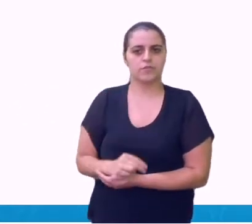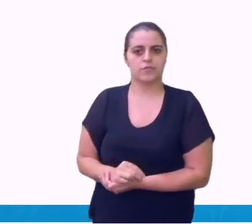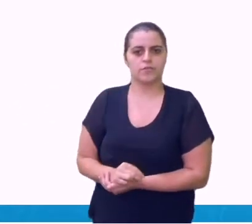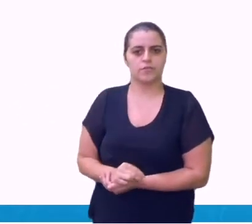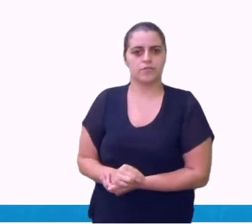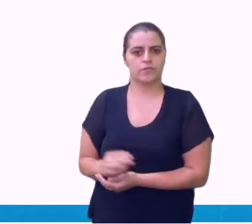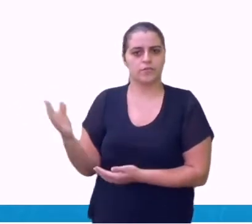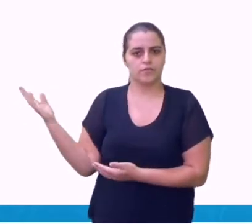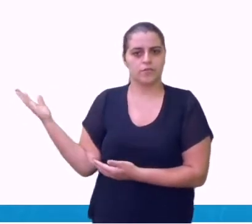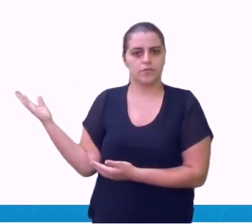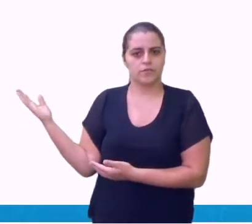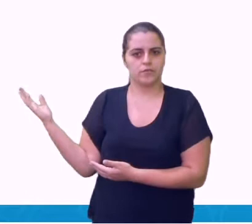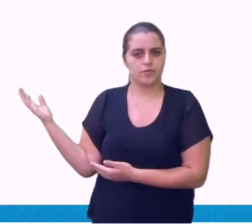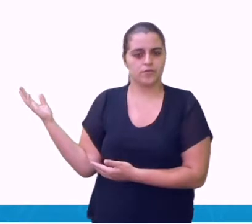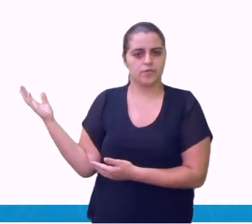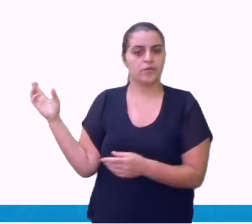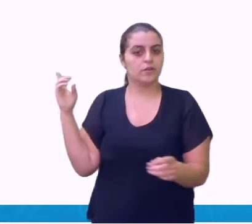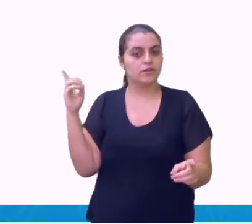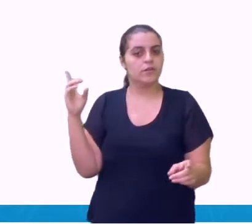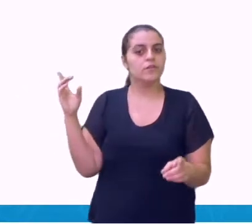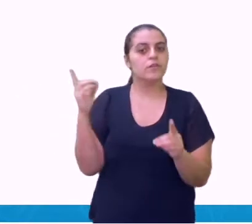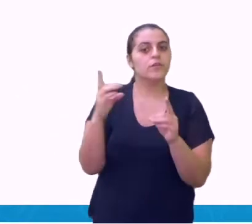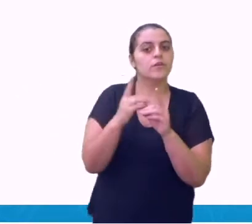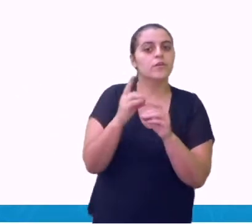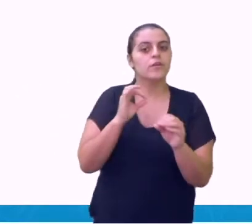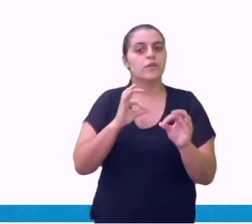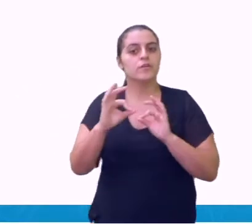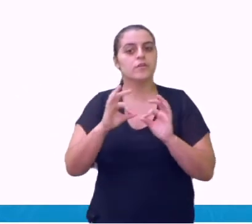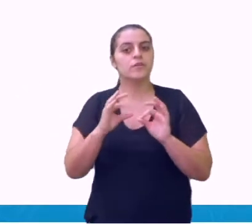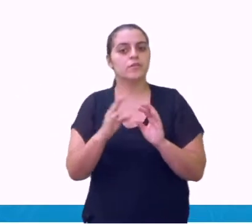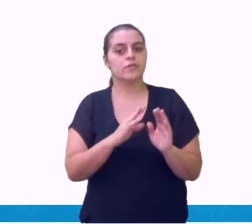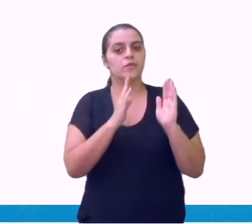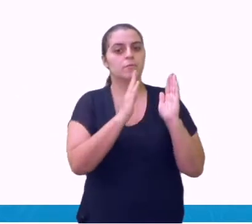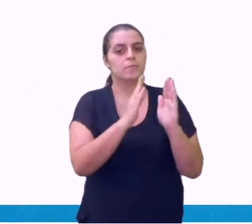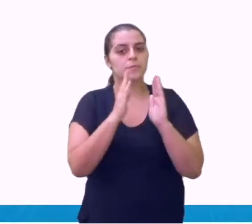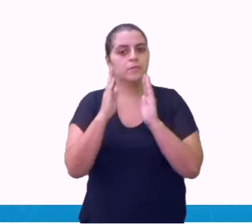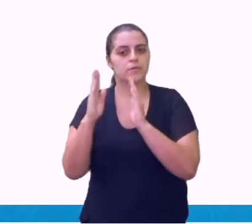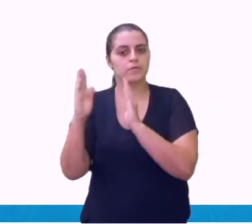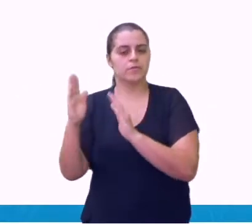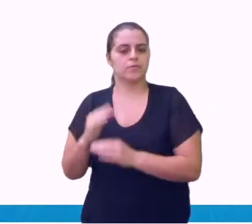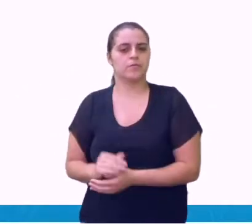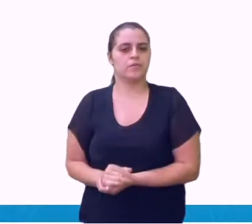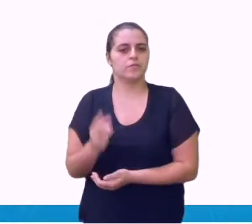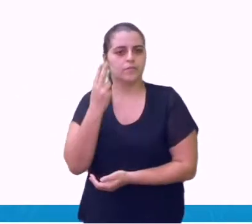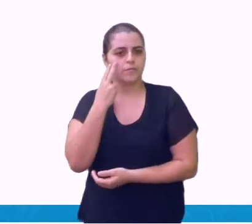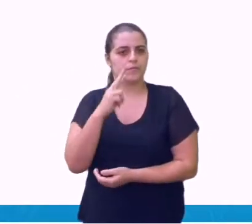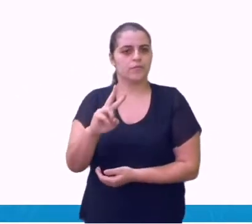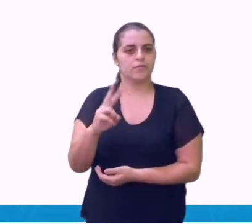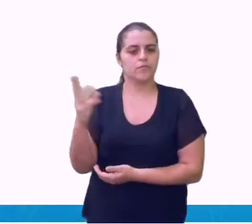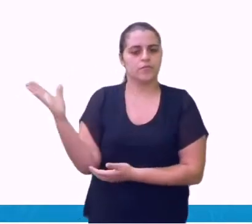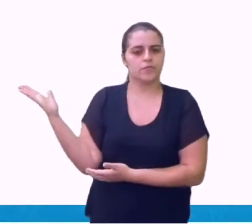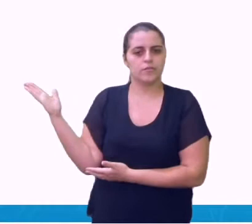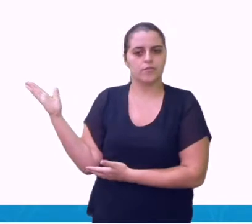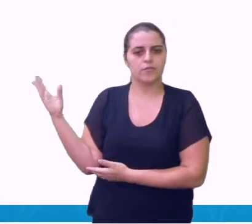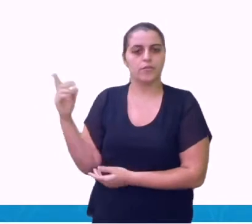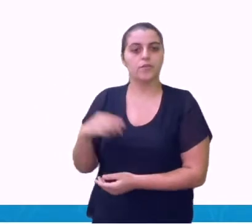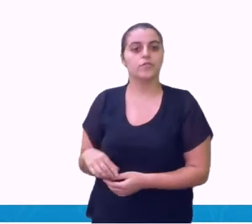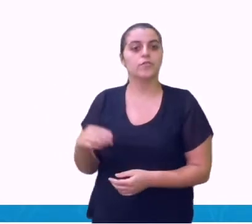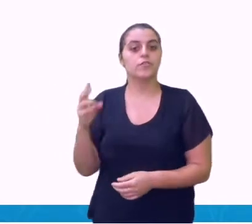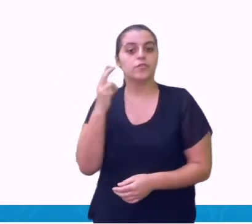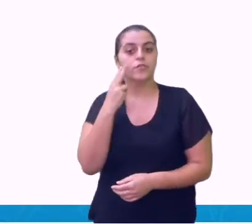As parcelas, elas se encontram uma do lado da outra. Nós identificamos o sinal